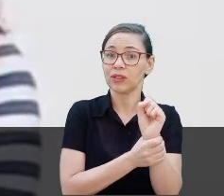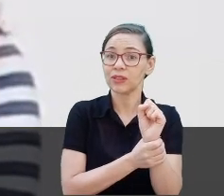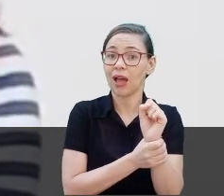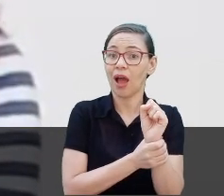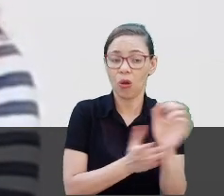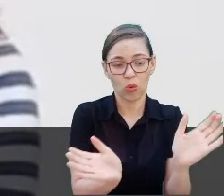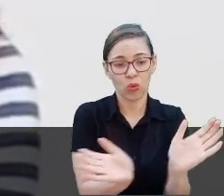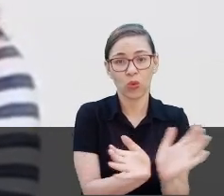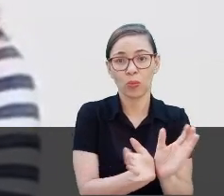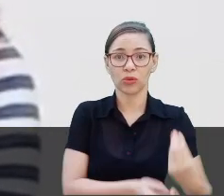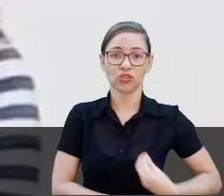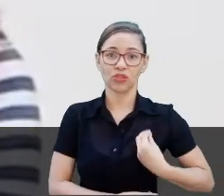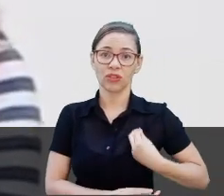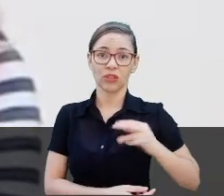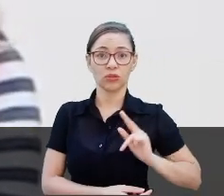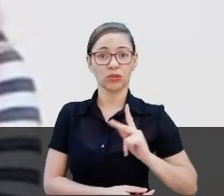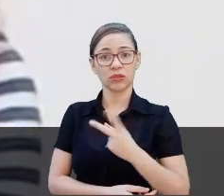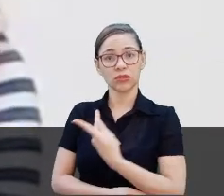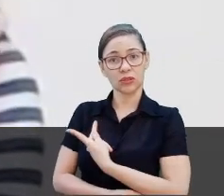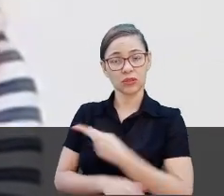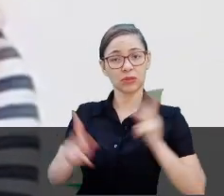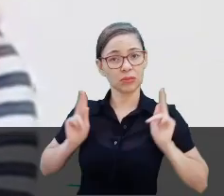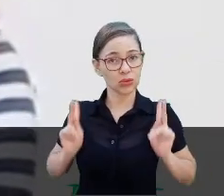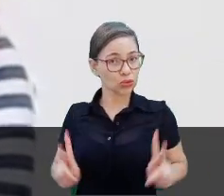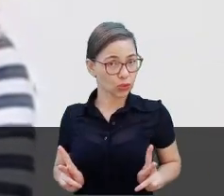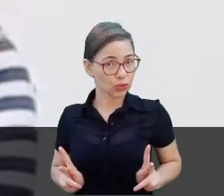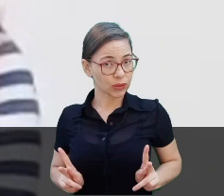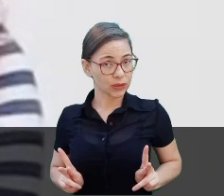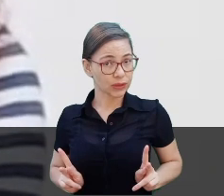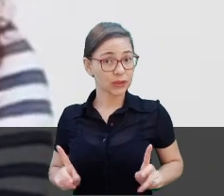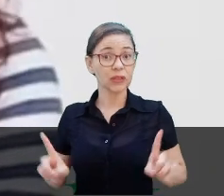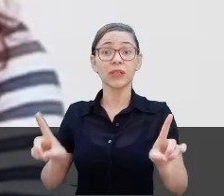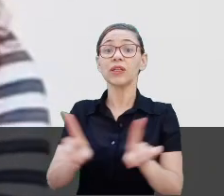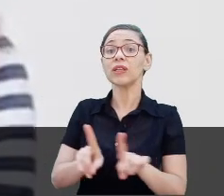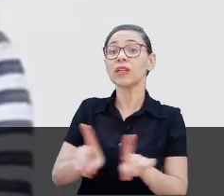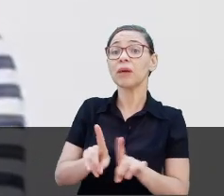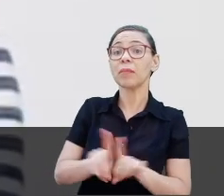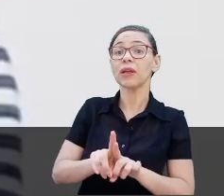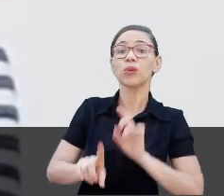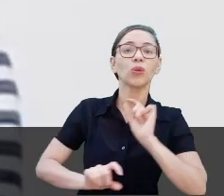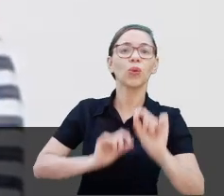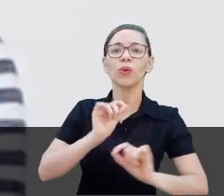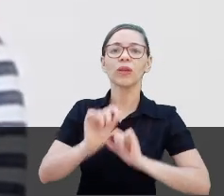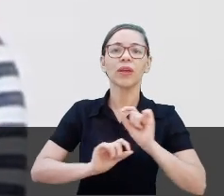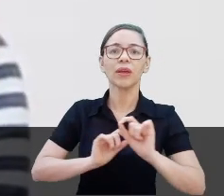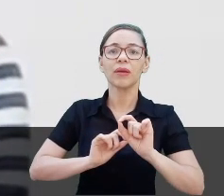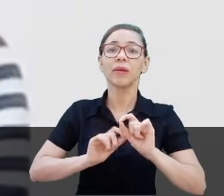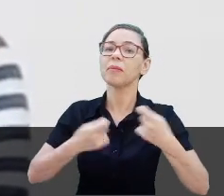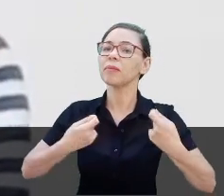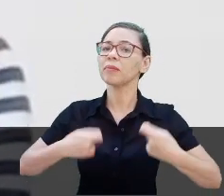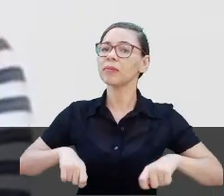que garantem proteção às vidas trans no Brasil, que garantem um pouco de políticas emancipatórias. Quando ela pensa também sobre o princípio